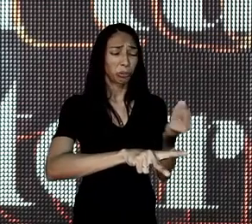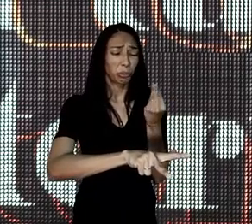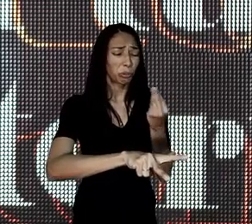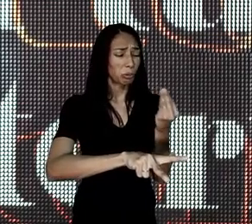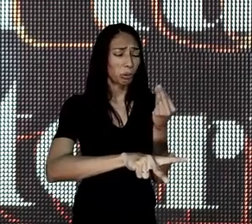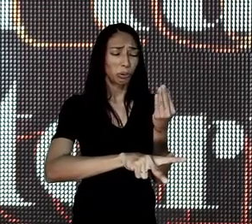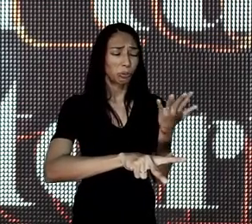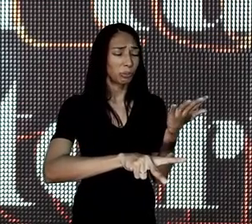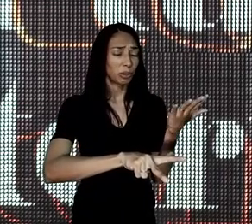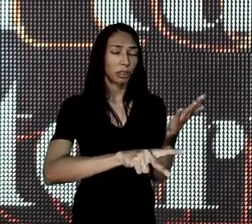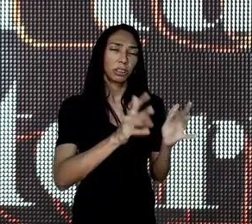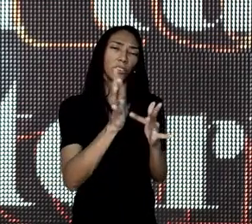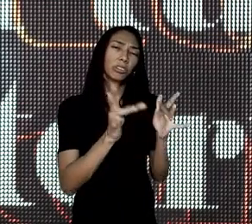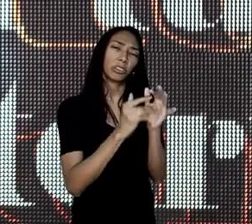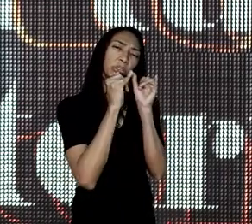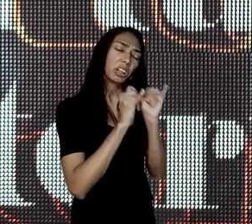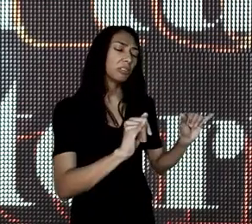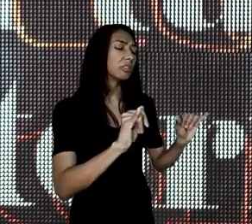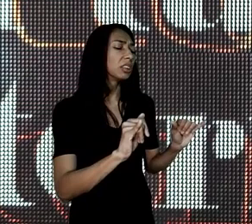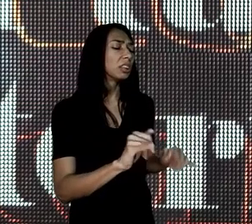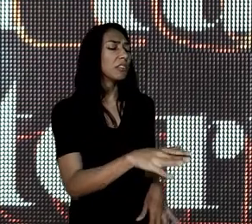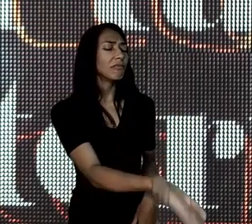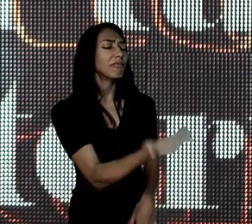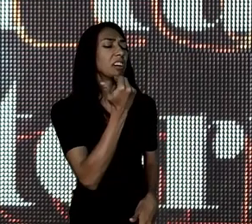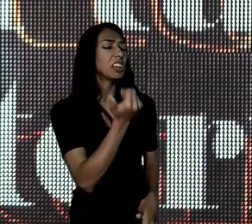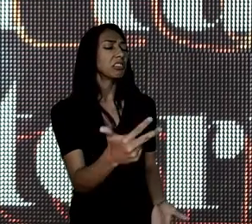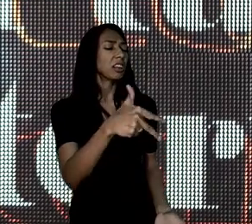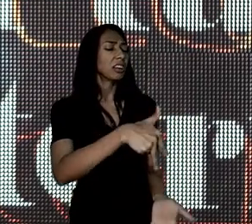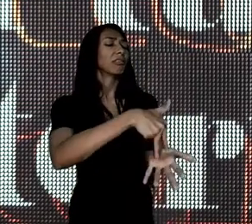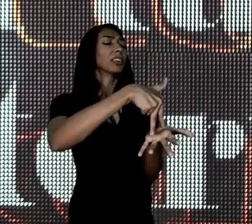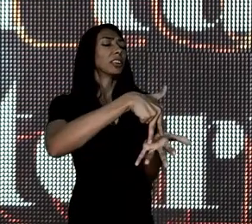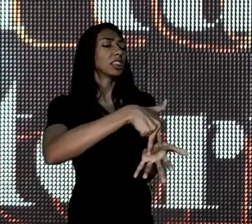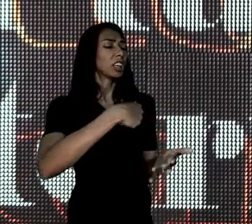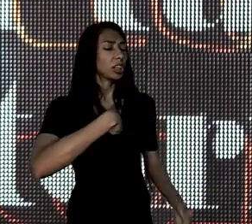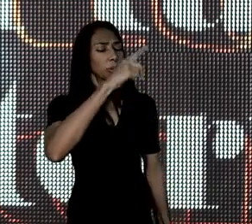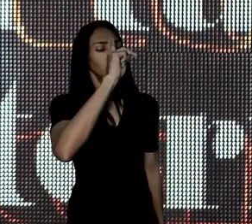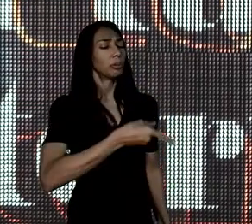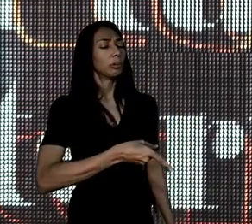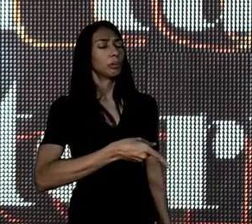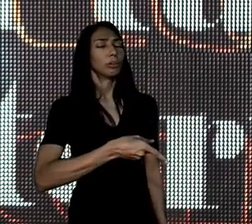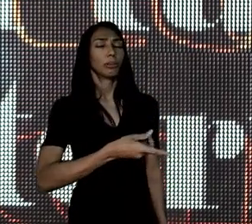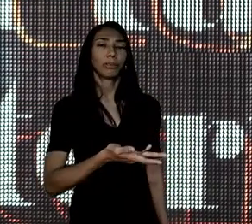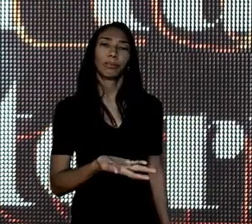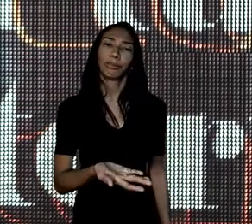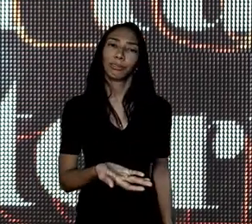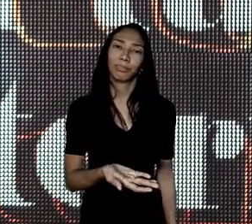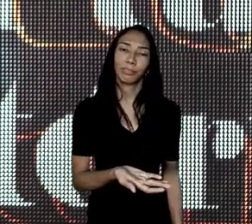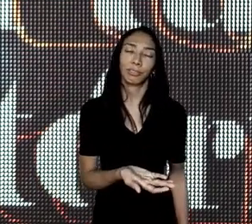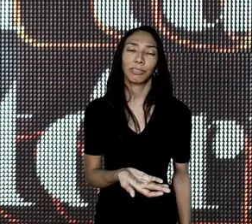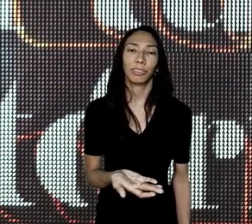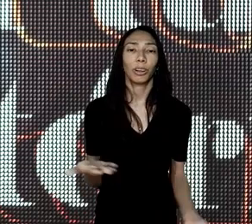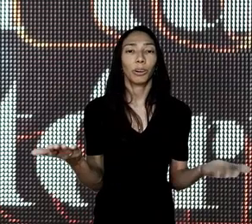morto. Jesus só olha e diz assim: ei, menina, levanta-te, eu te ordeno. Ah,